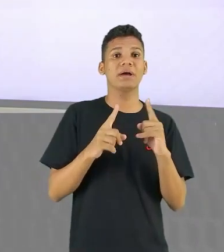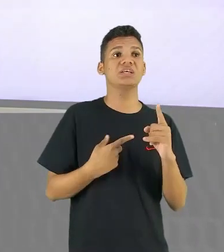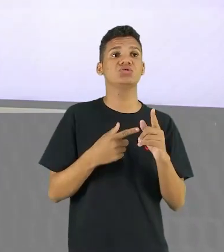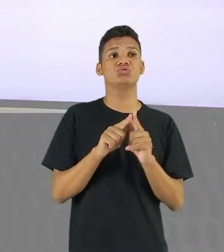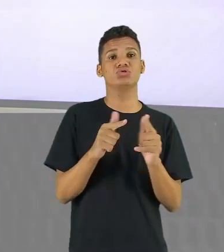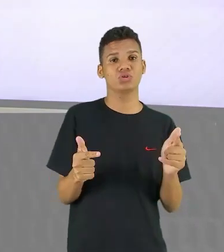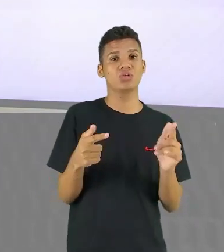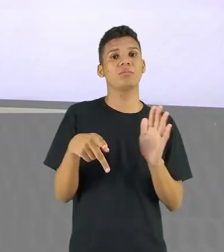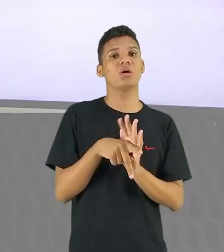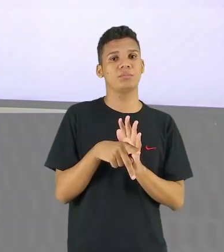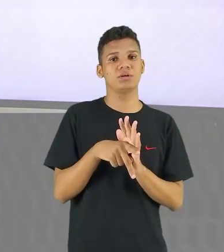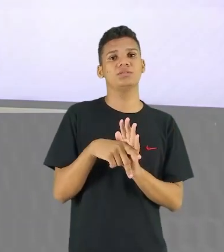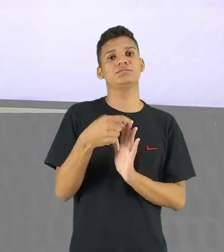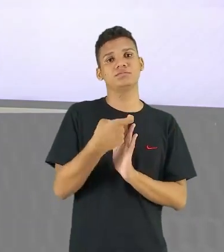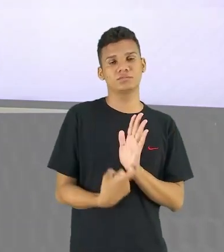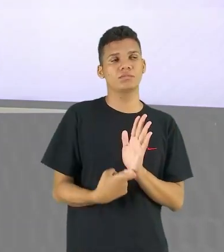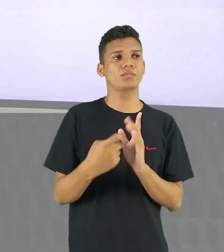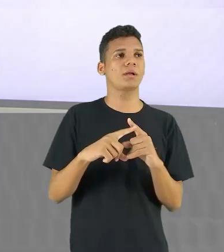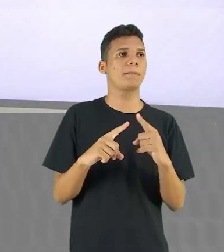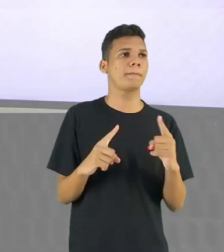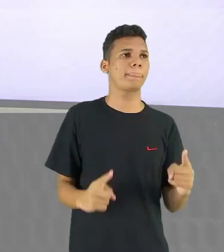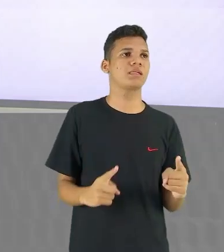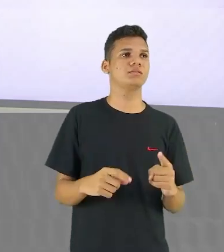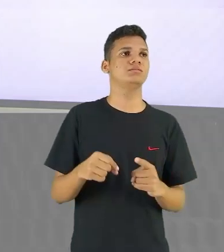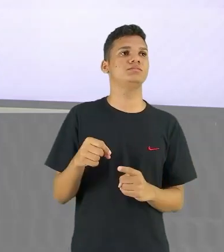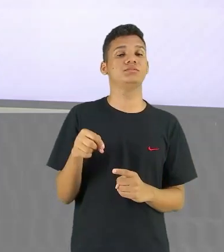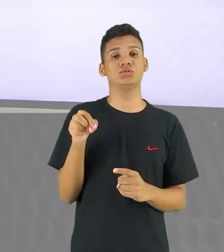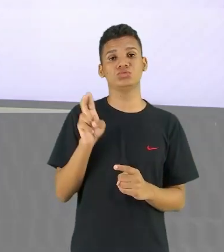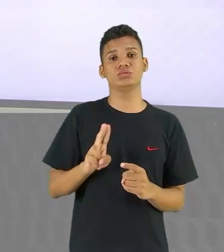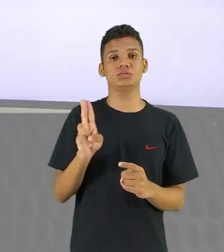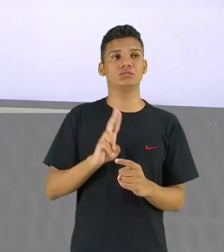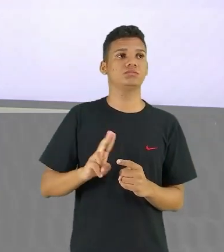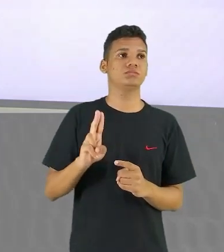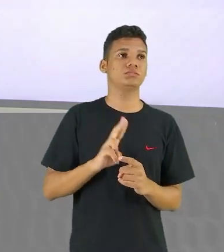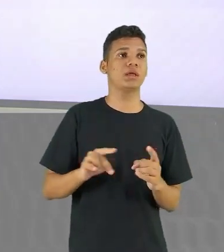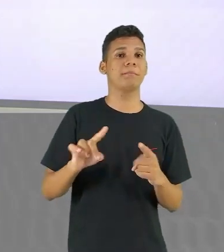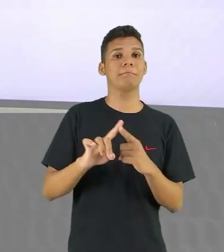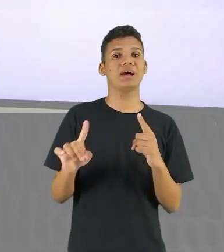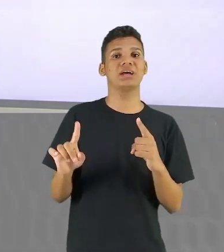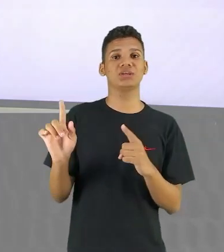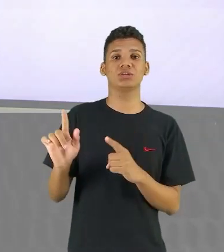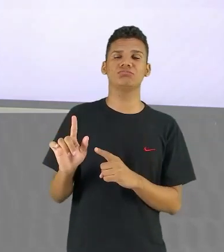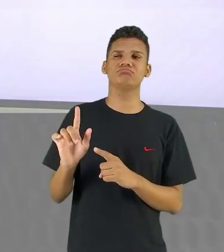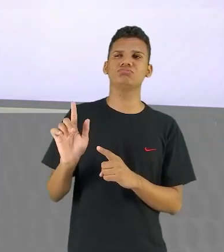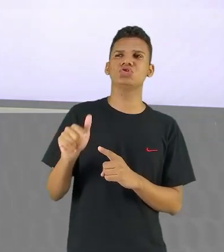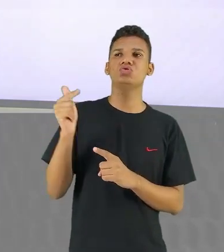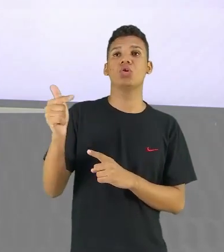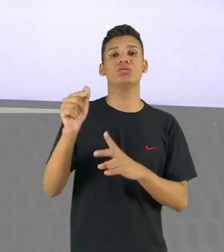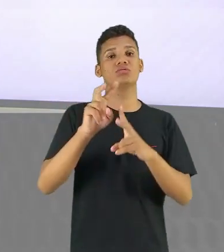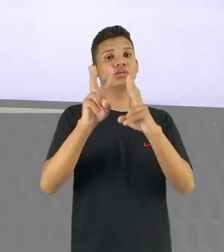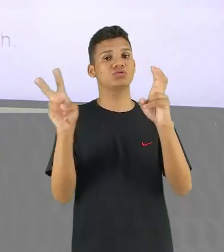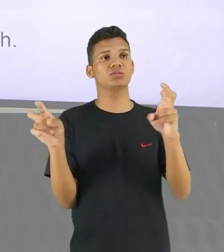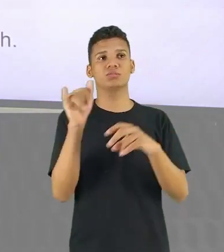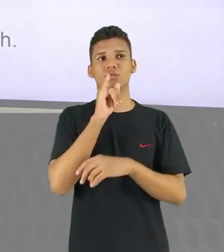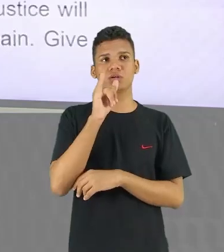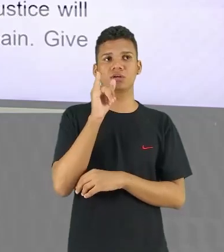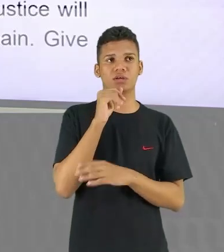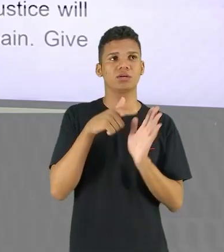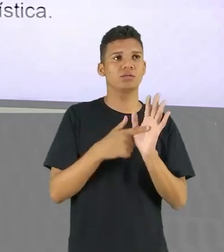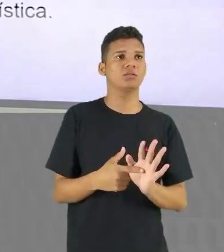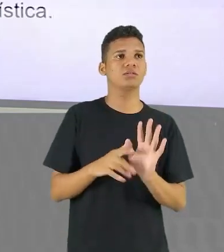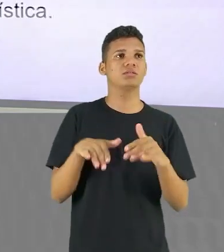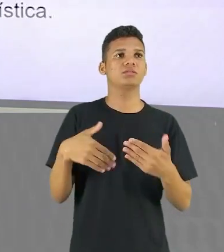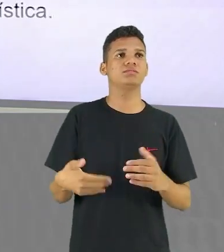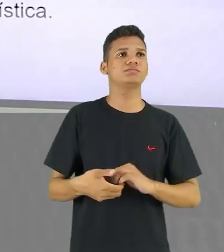gênero textual, a receita, sendo utilizado para falar de um outro assunto, tá bom? Vou mostrar para vocês o foco